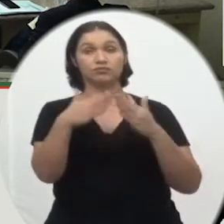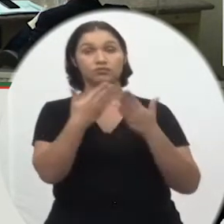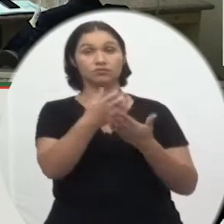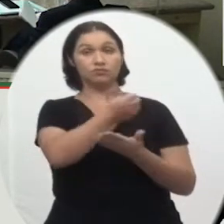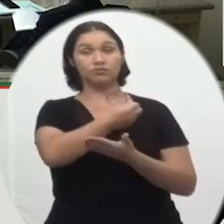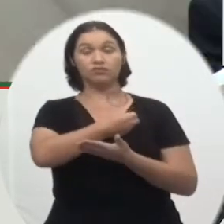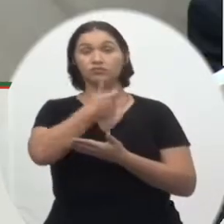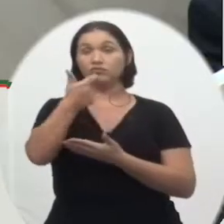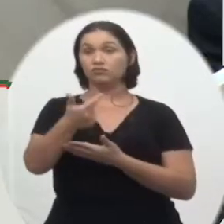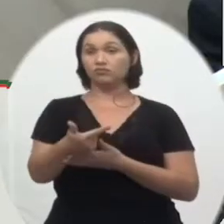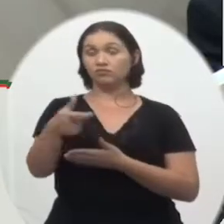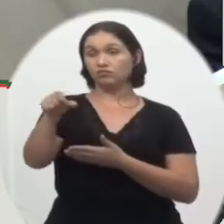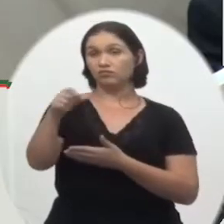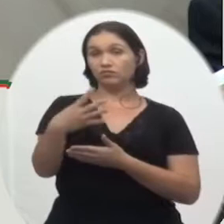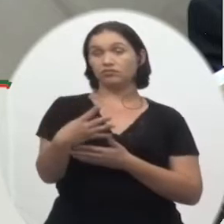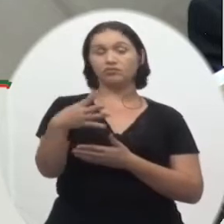número